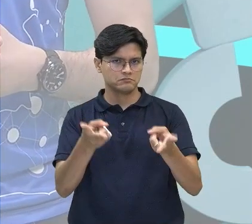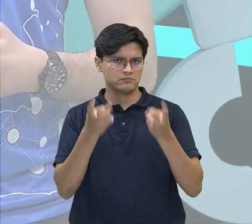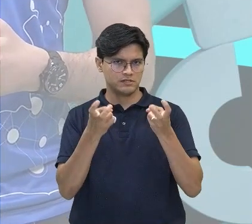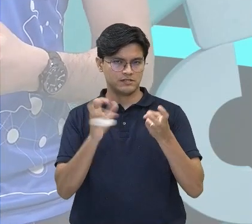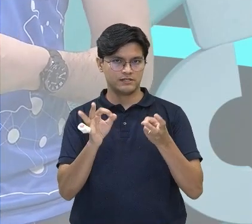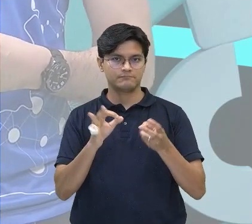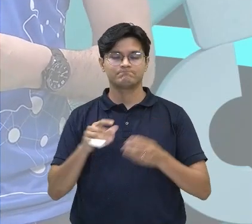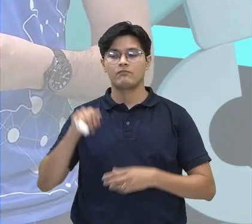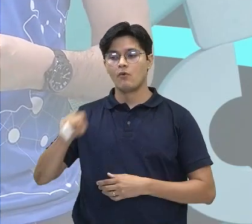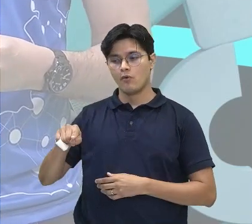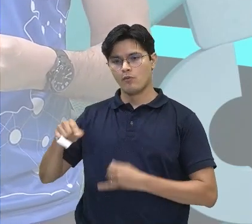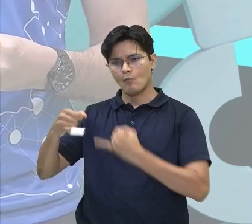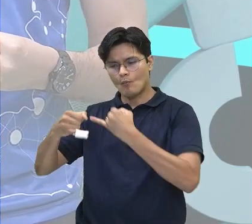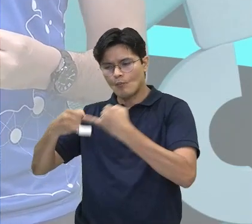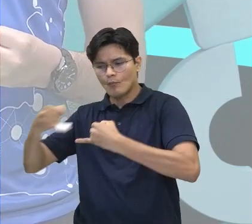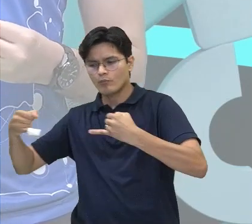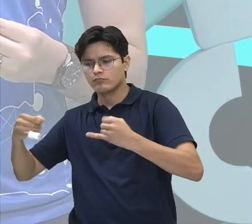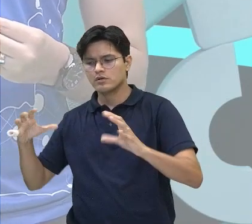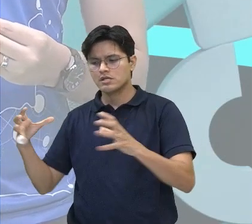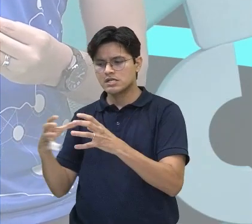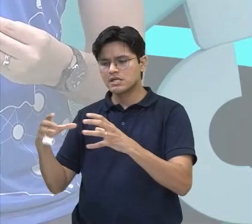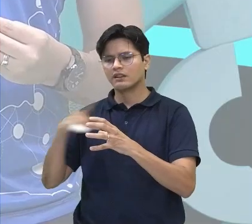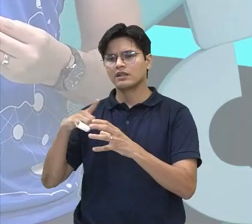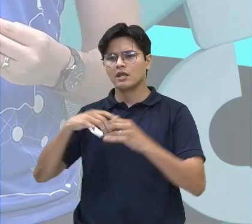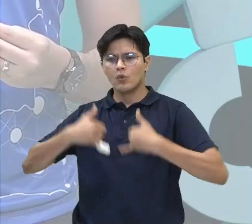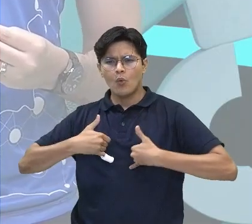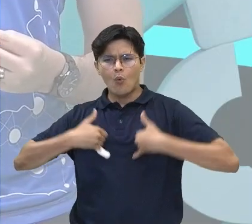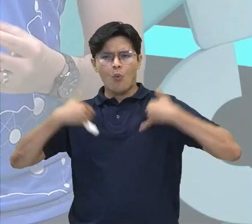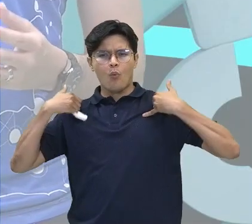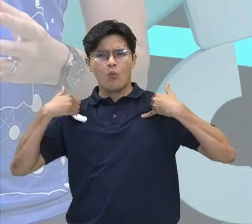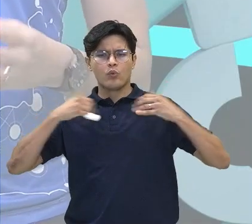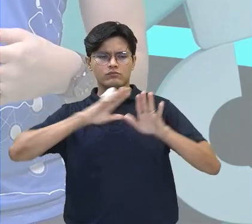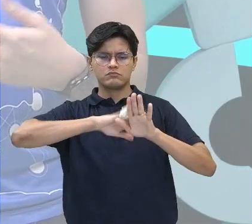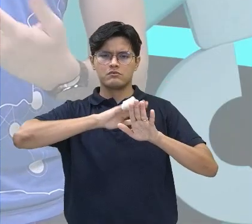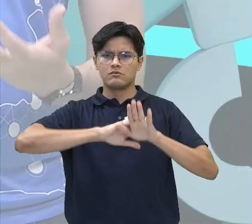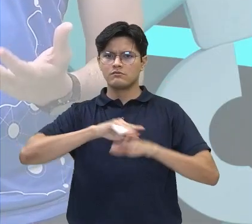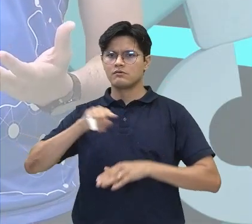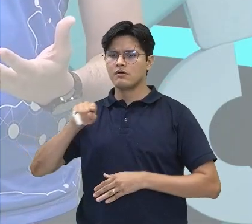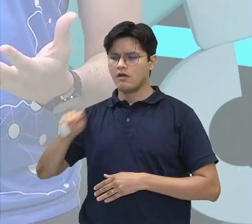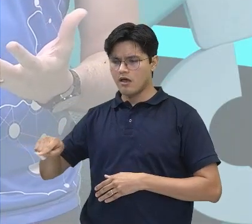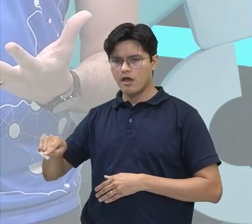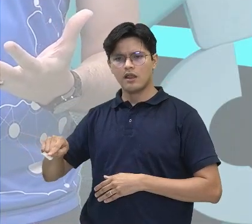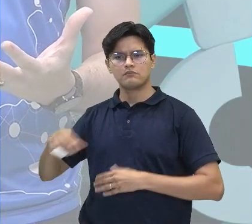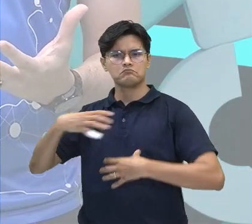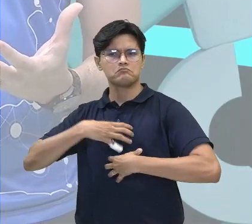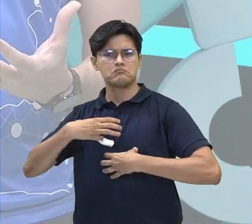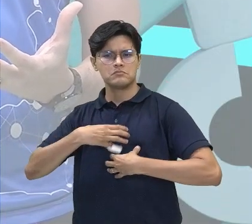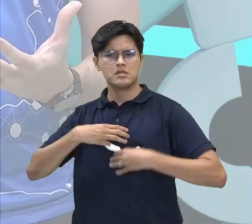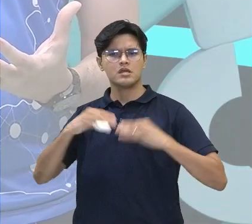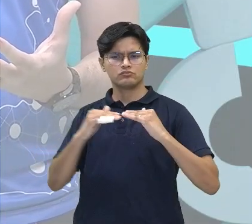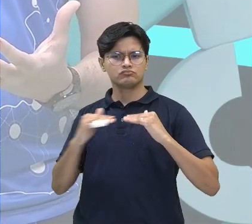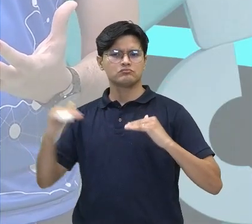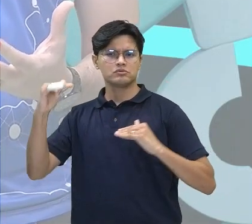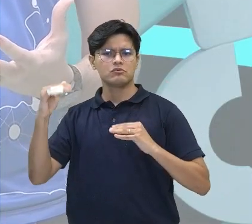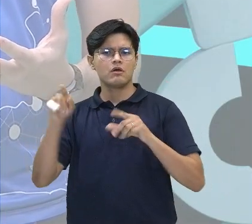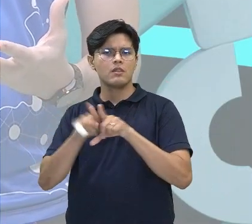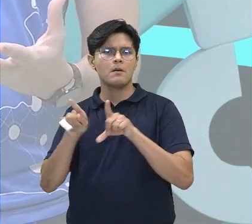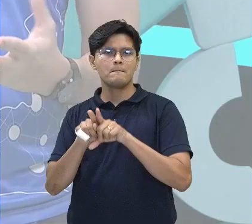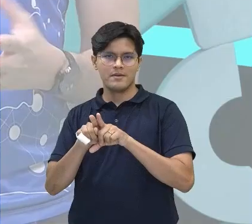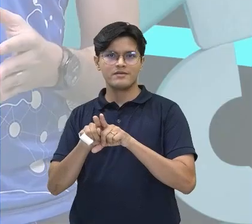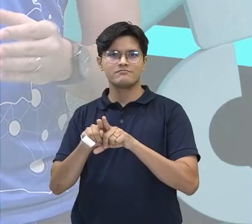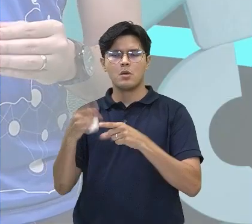E a linha tem esse orgulho silencioso, se sente superior. Óbvio que é quem vai aparecer no resultado